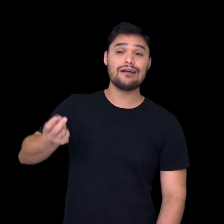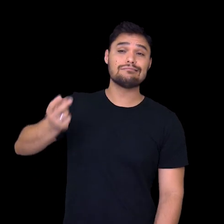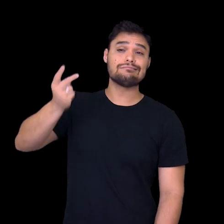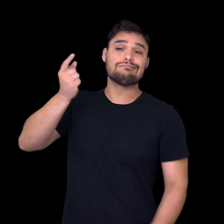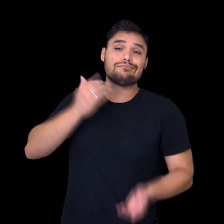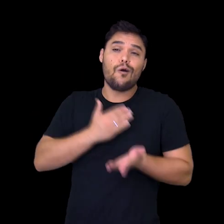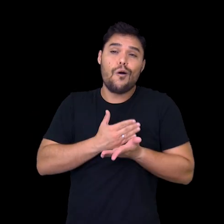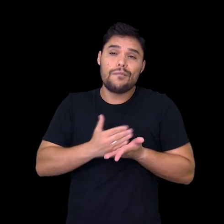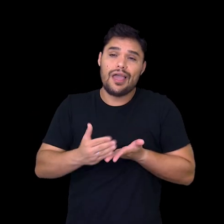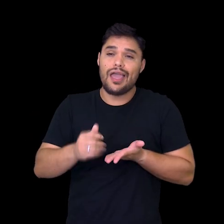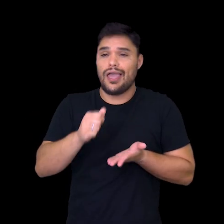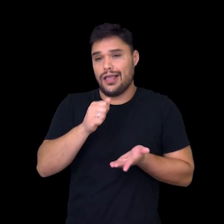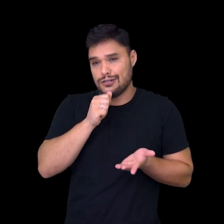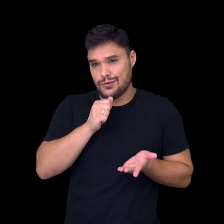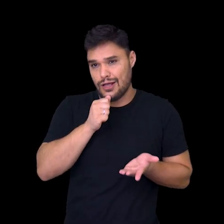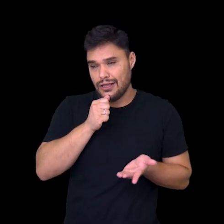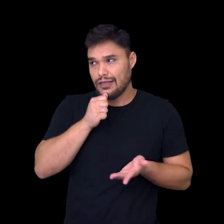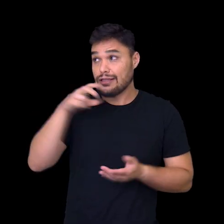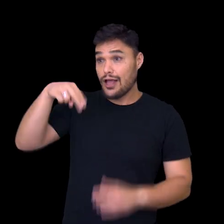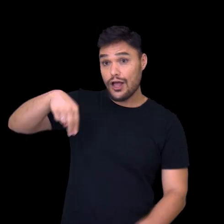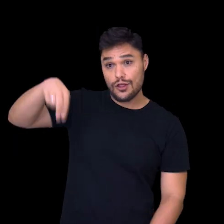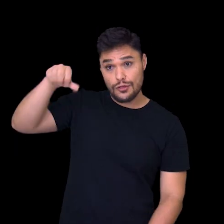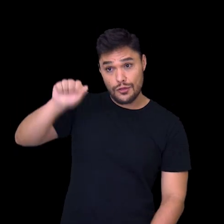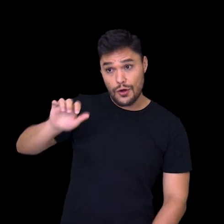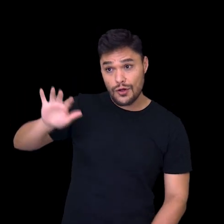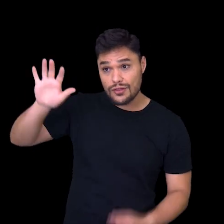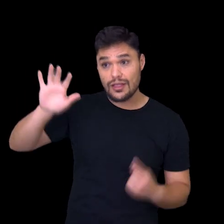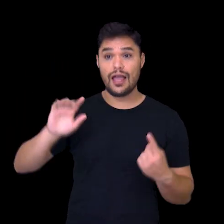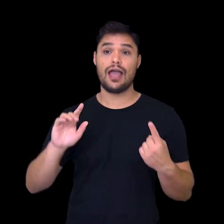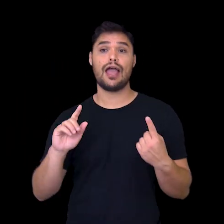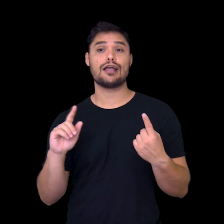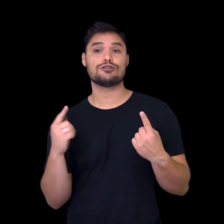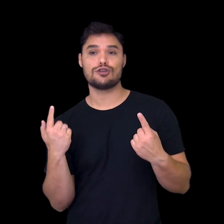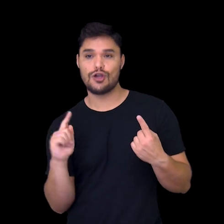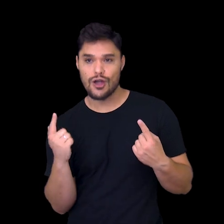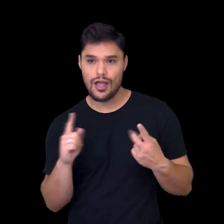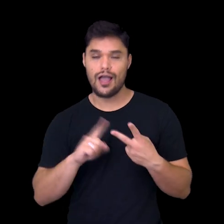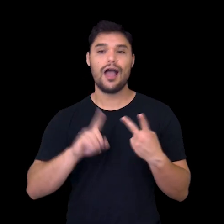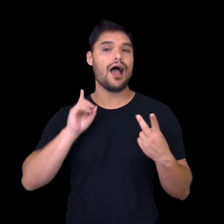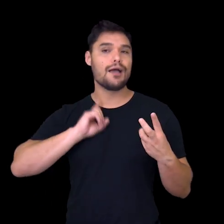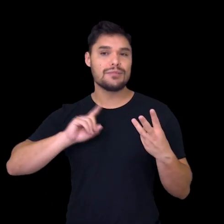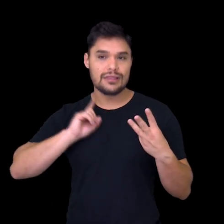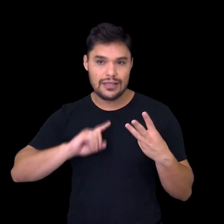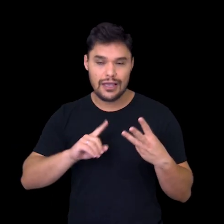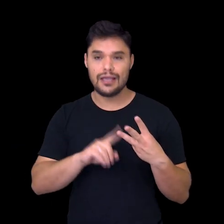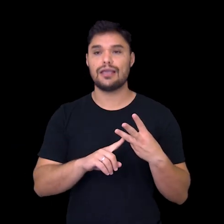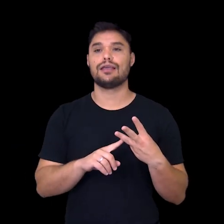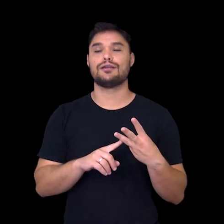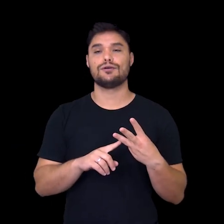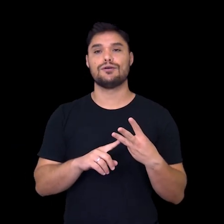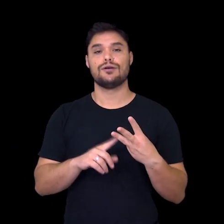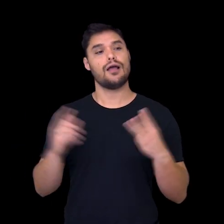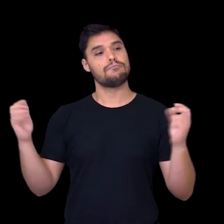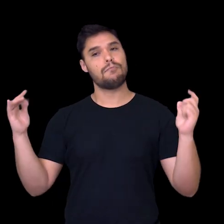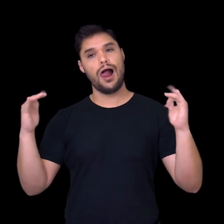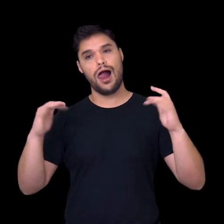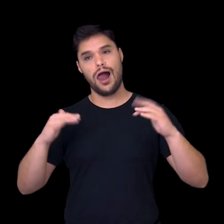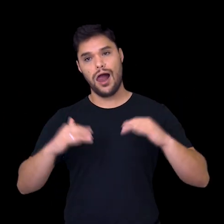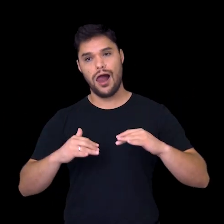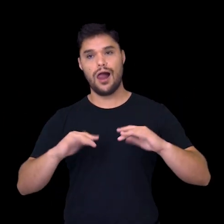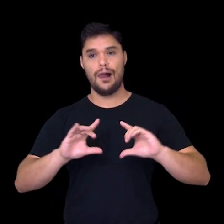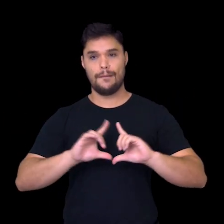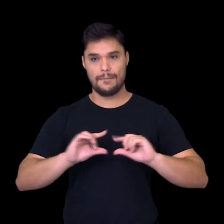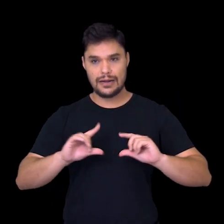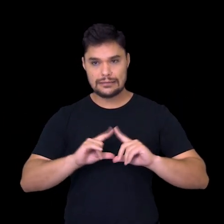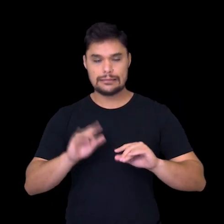no início do sonho. Isso. Muitos nordestinos, sobretudo, os goianos e os mineiros estavam aqui mais próximos, compuseram